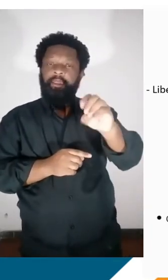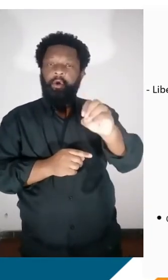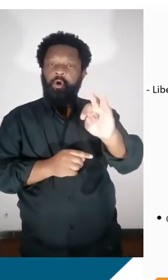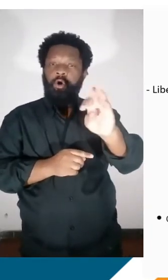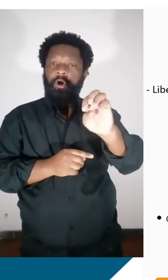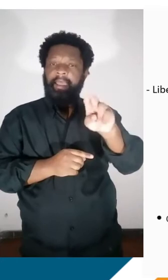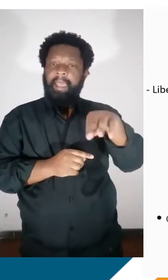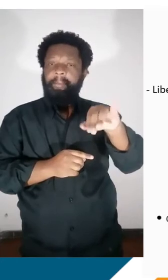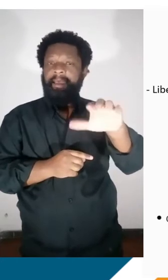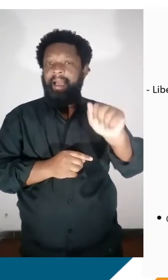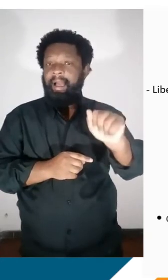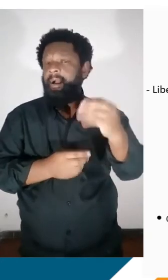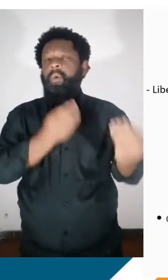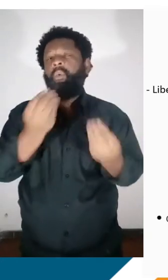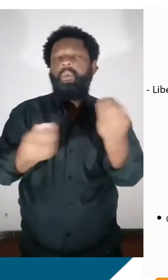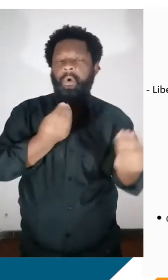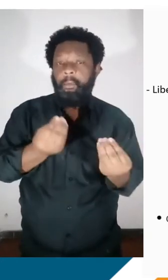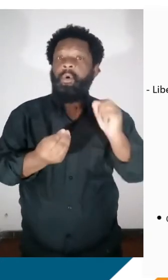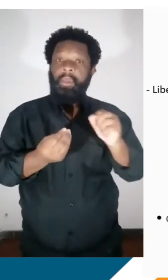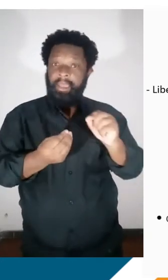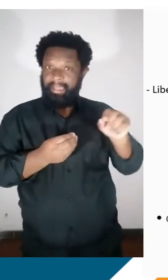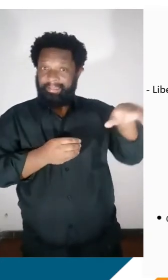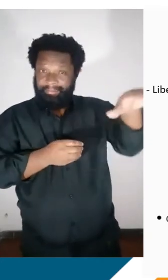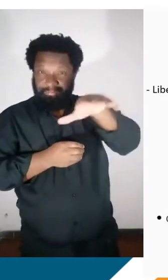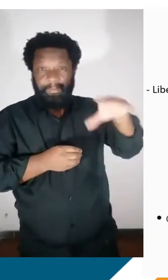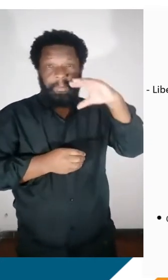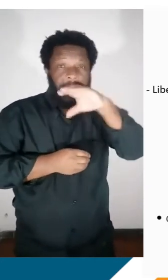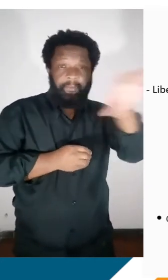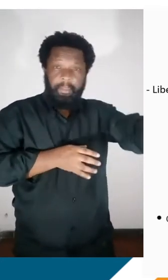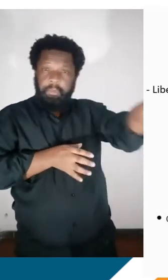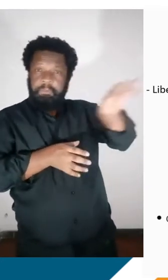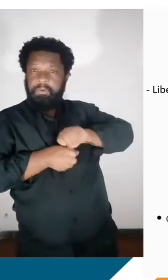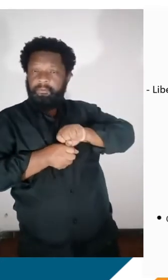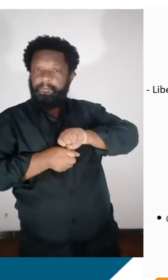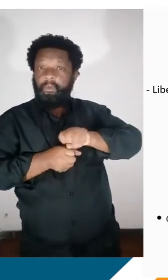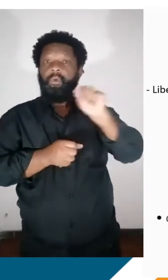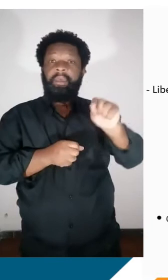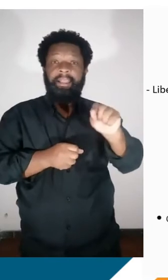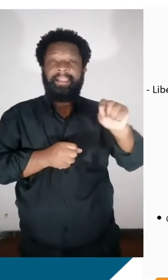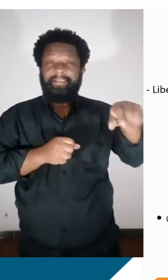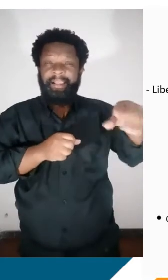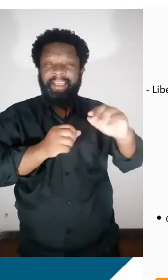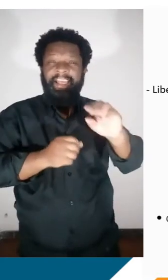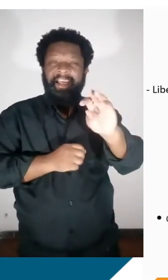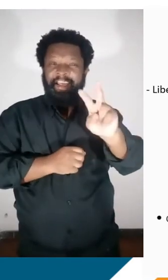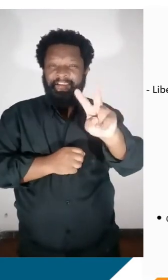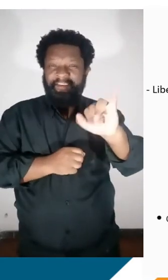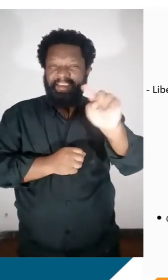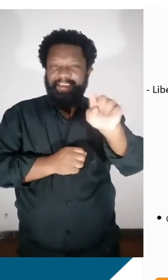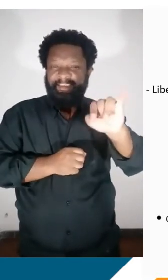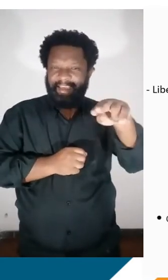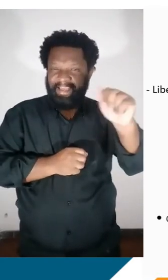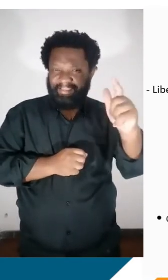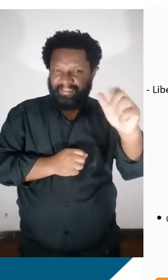reações endotérmicas já funcionam de maneira diferente. Elas retiram calor do meio ambiente, ou seja, retiram calor das vizinhanças. Então,